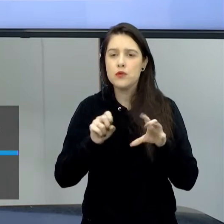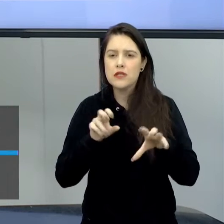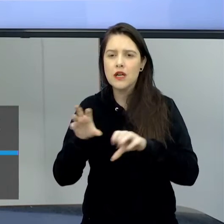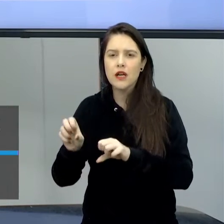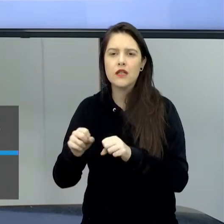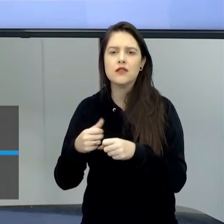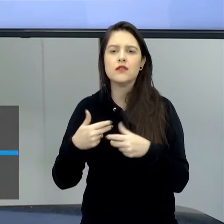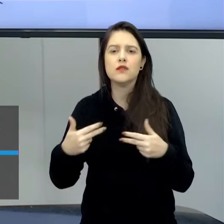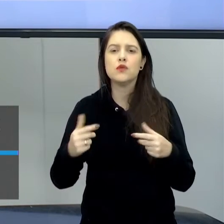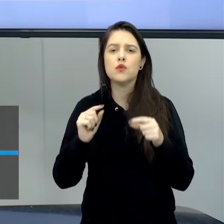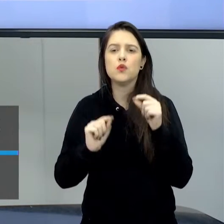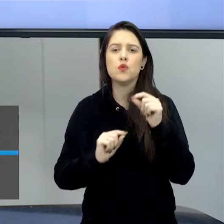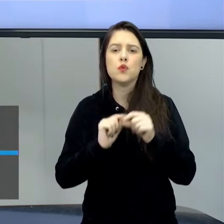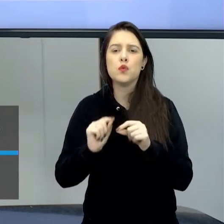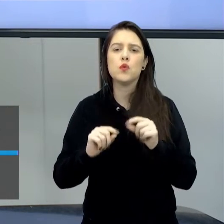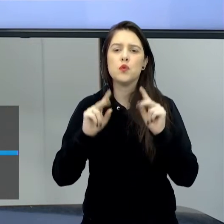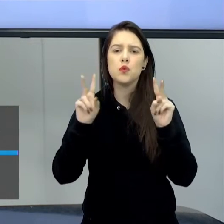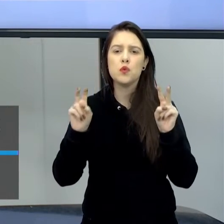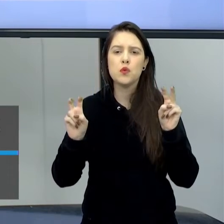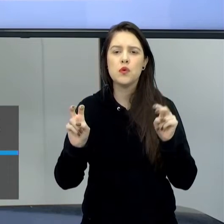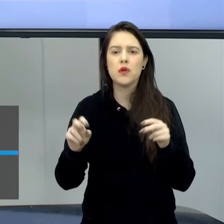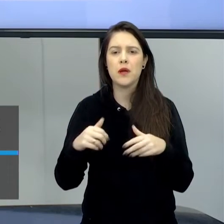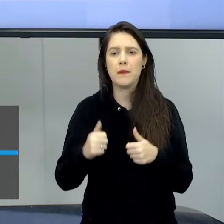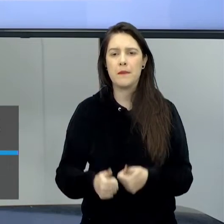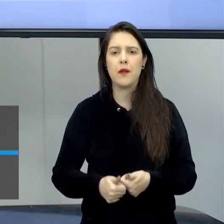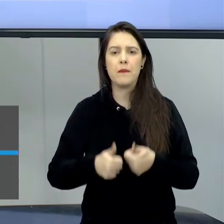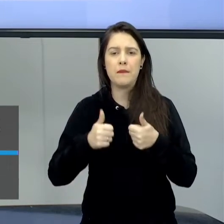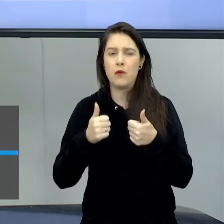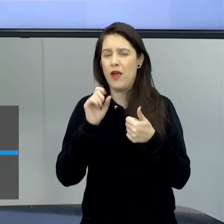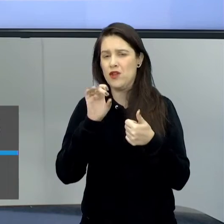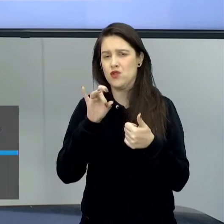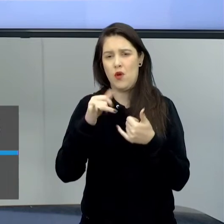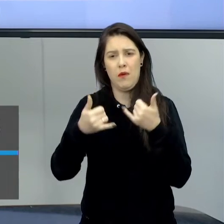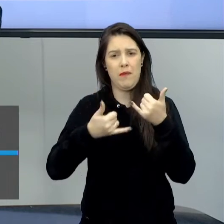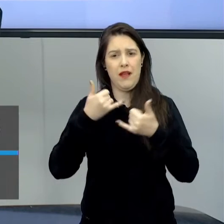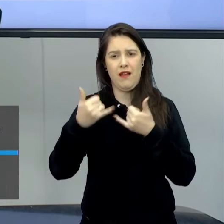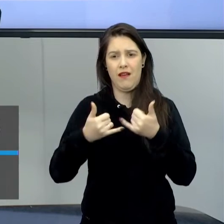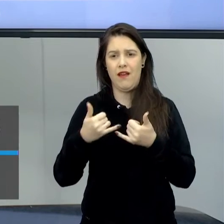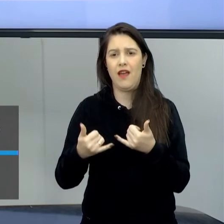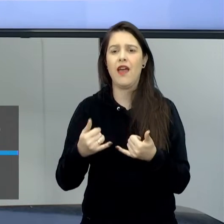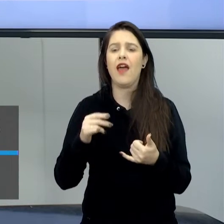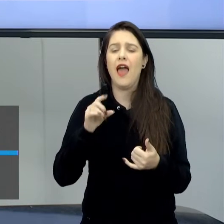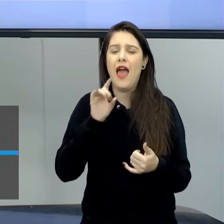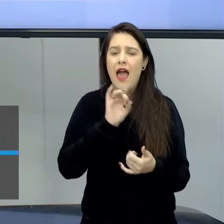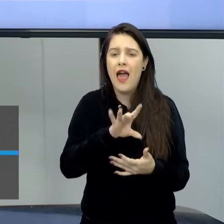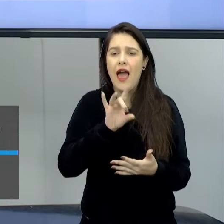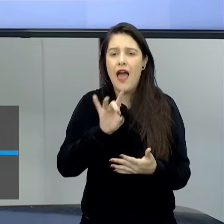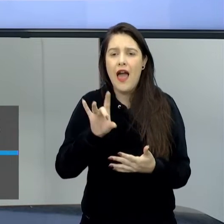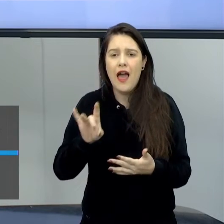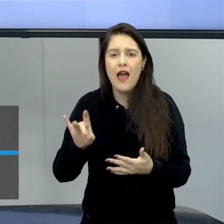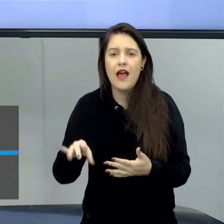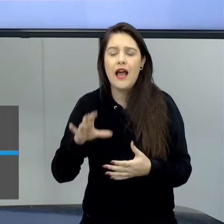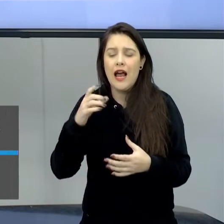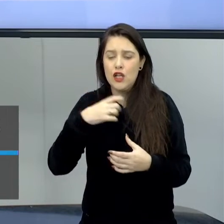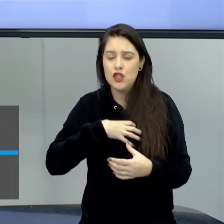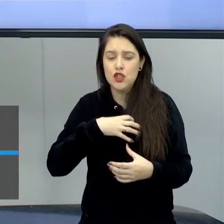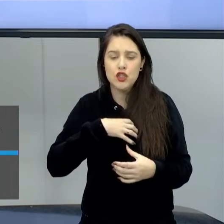usando o termo "isso é uma brincadeira", acaba fazendo e tendo